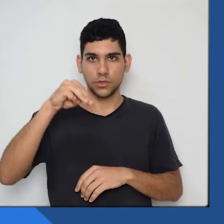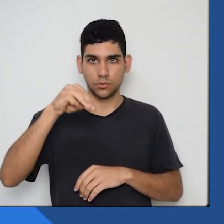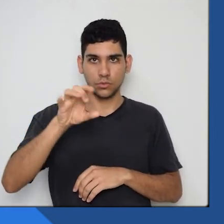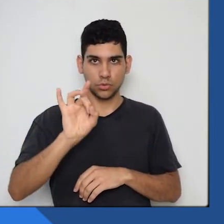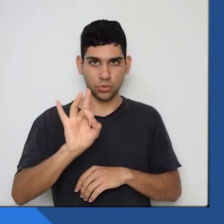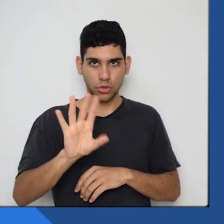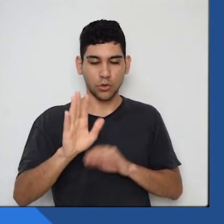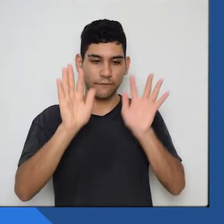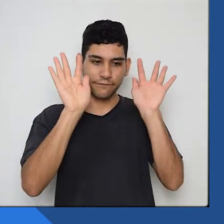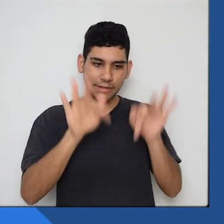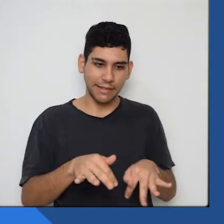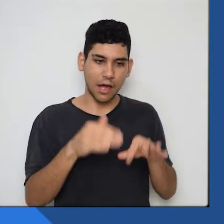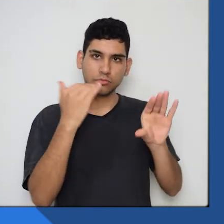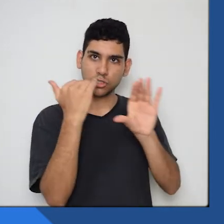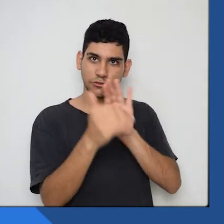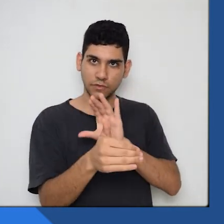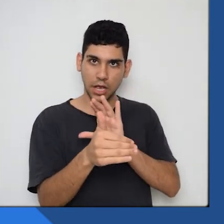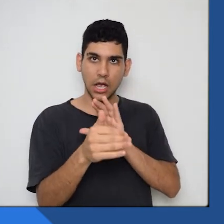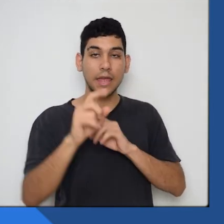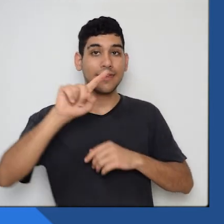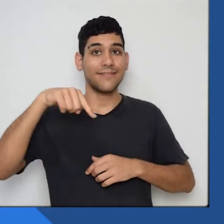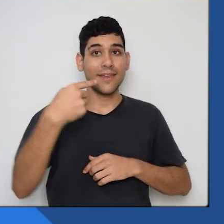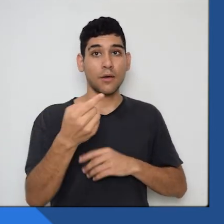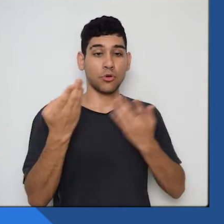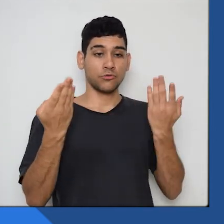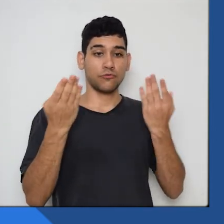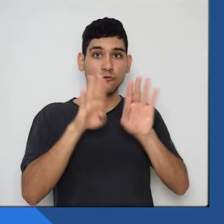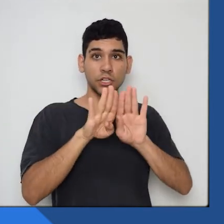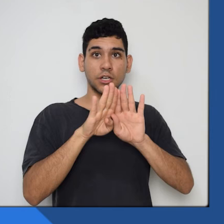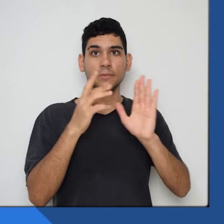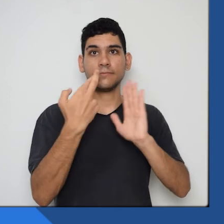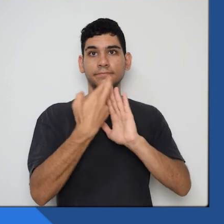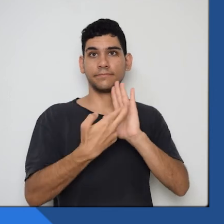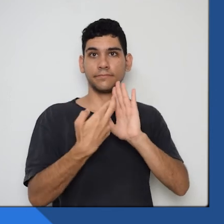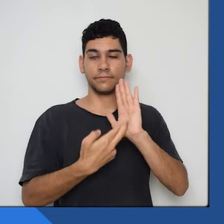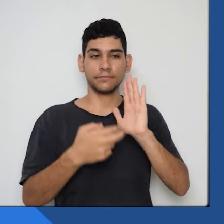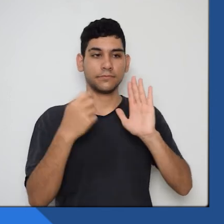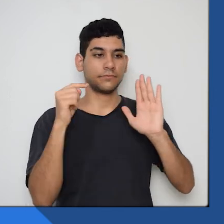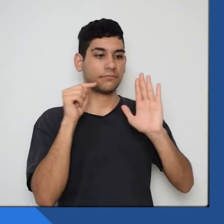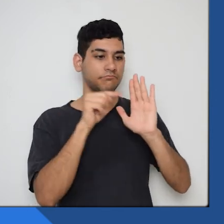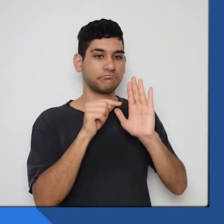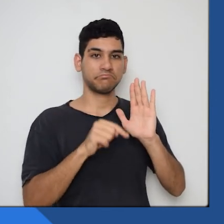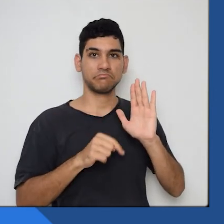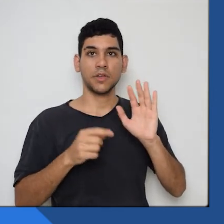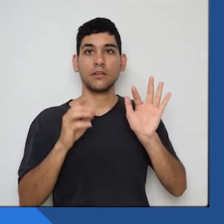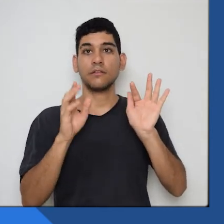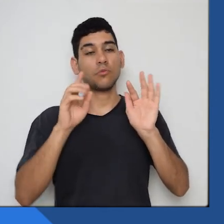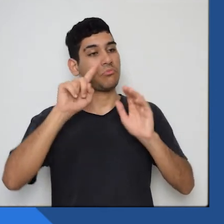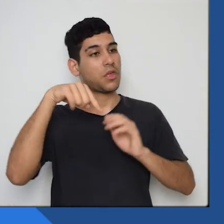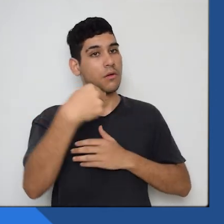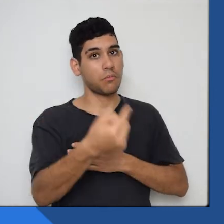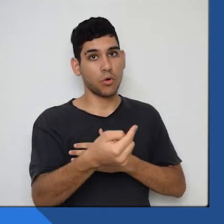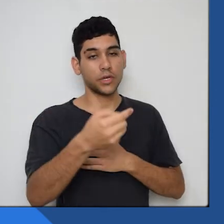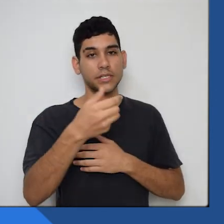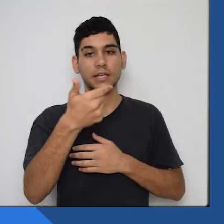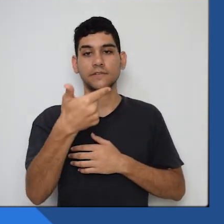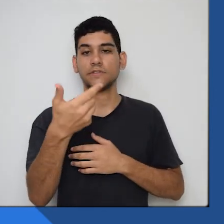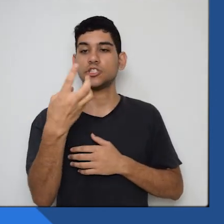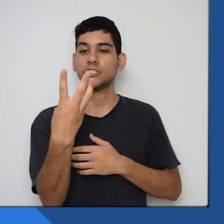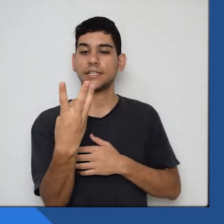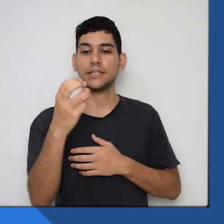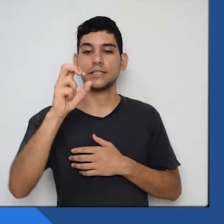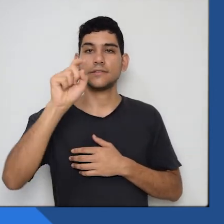após os 2 minutos do final da tentativa. E depois do fechamento do questionário, é